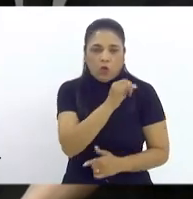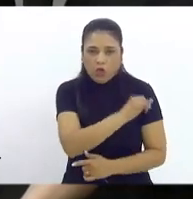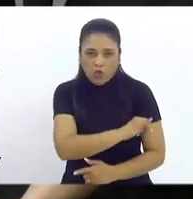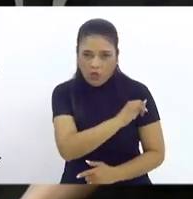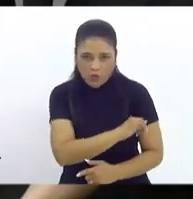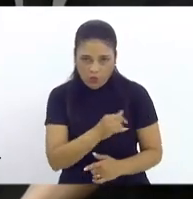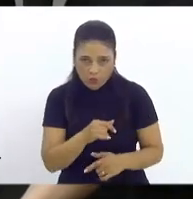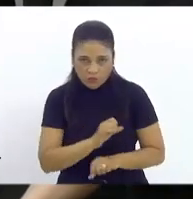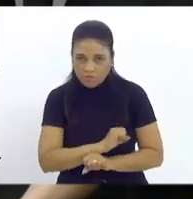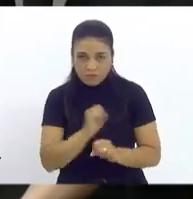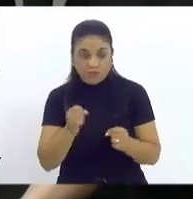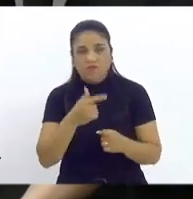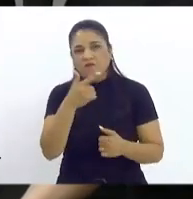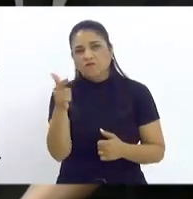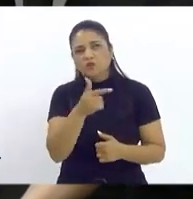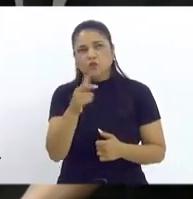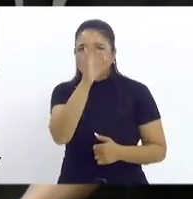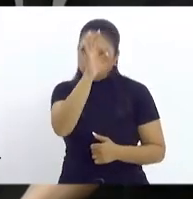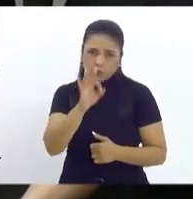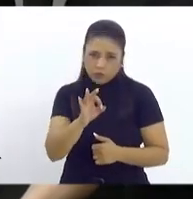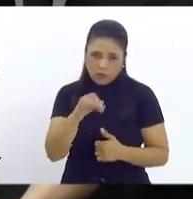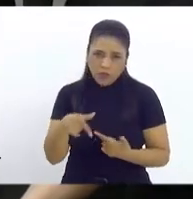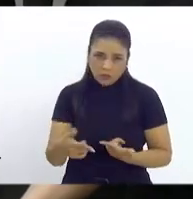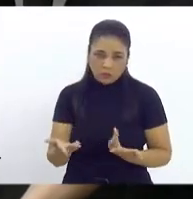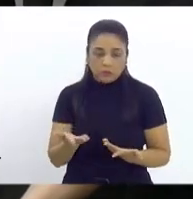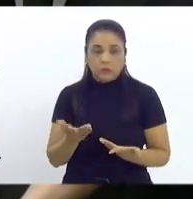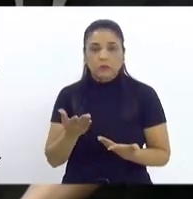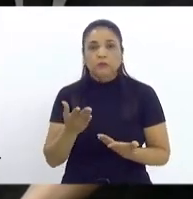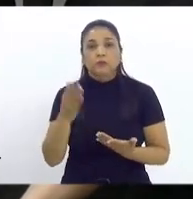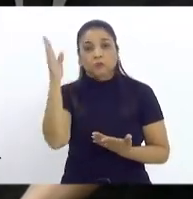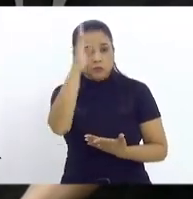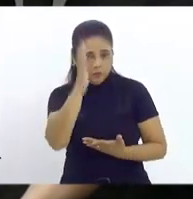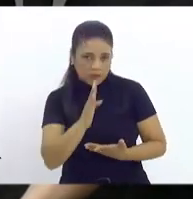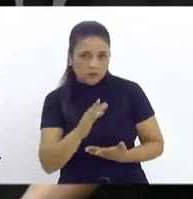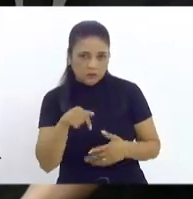por a gente ser 22% do consumo de gás do país.